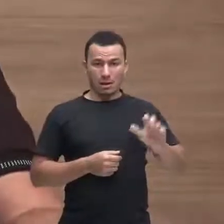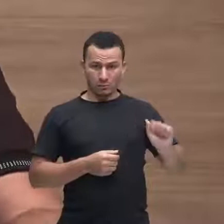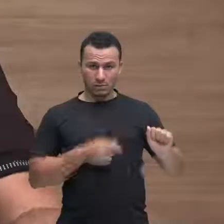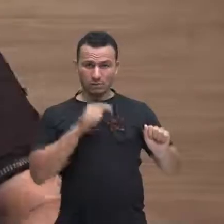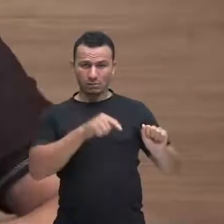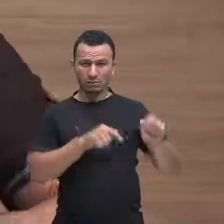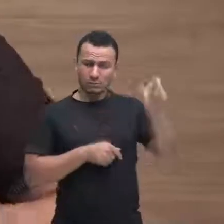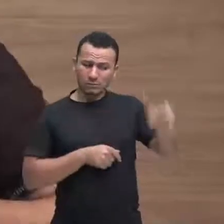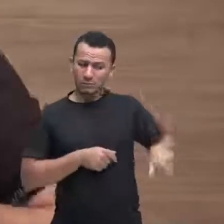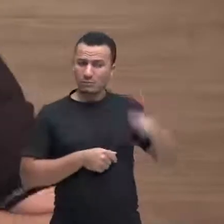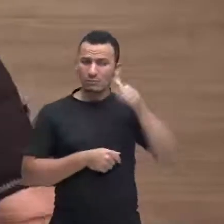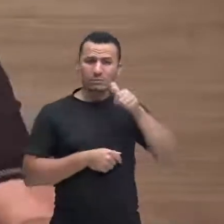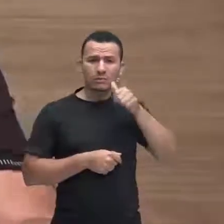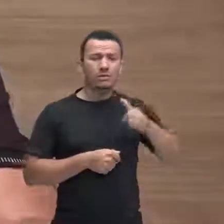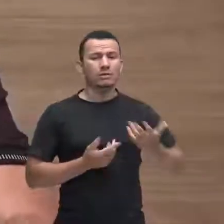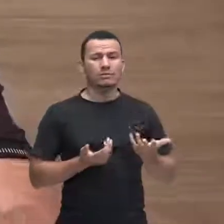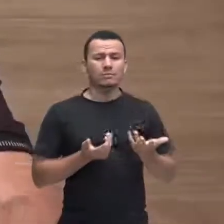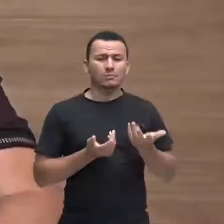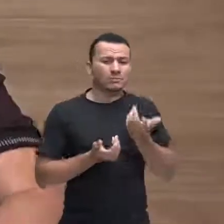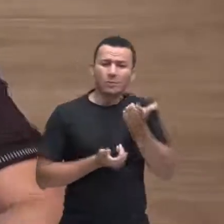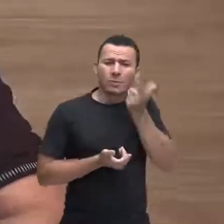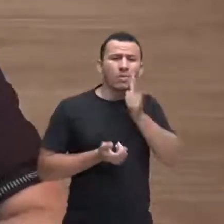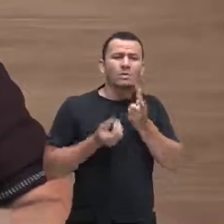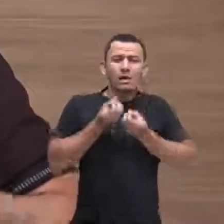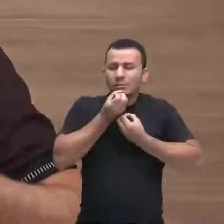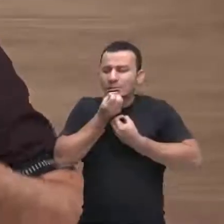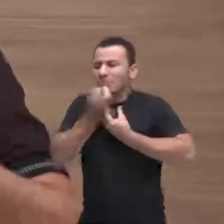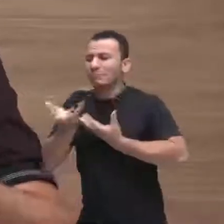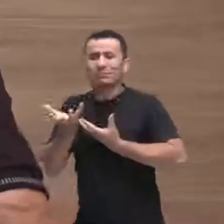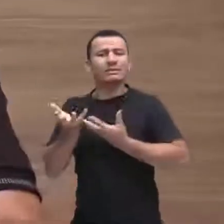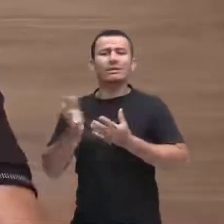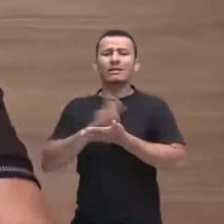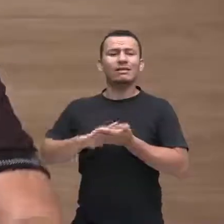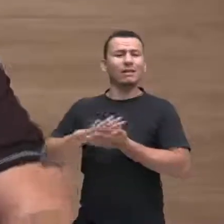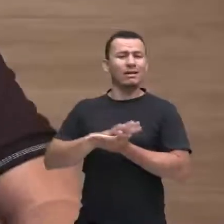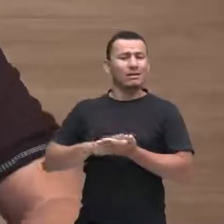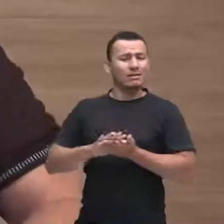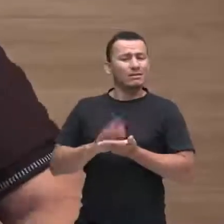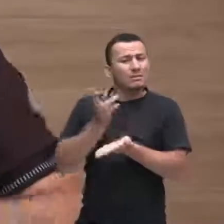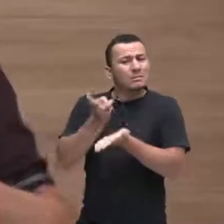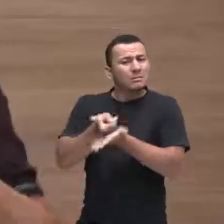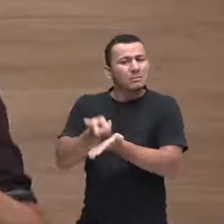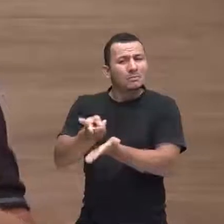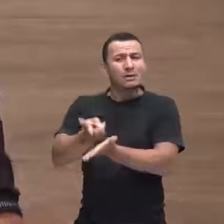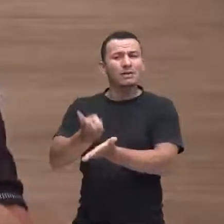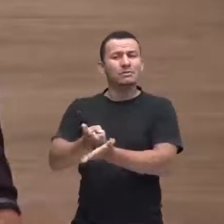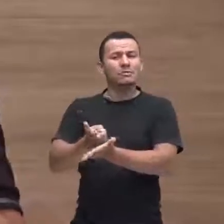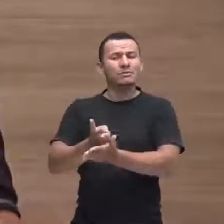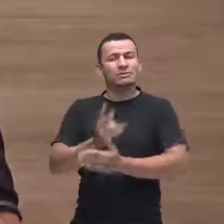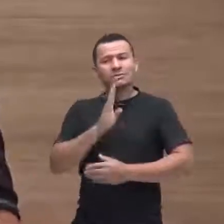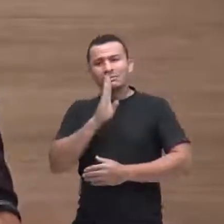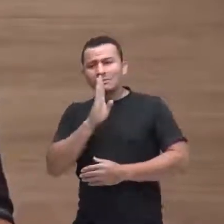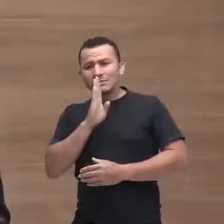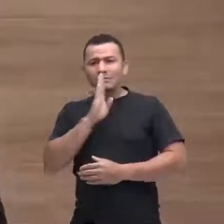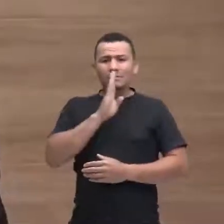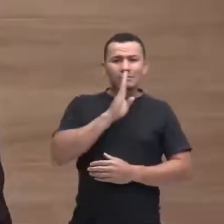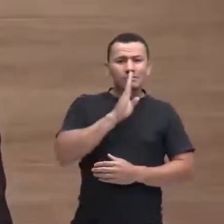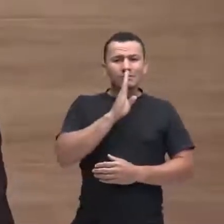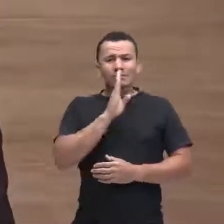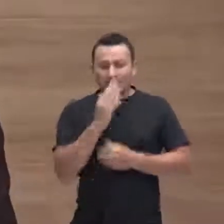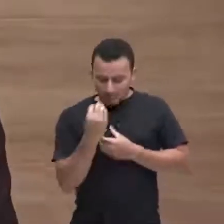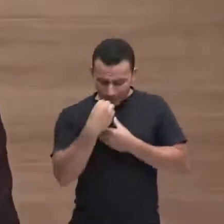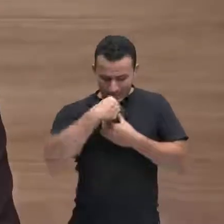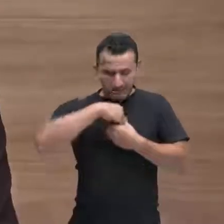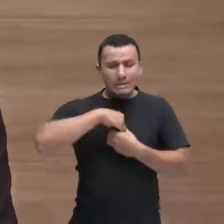ela não conseguia falar, todo o tempo ela muito para ela dentro